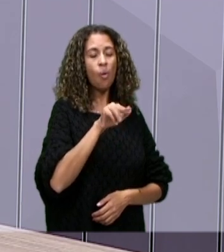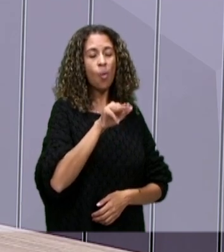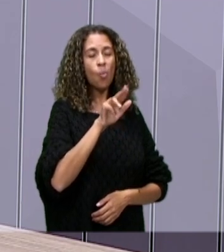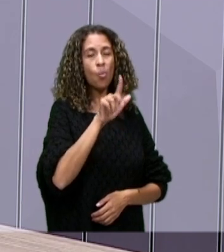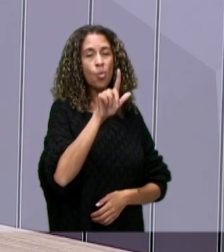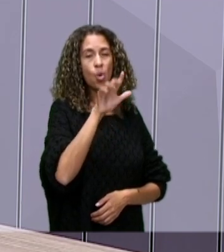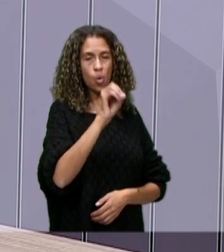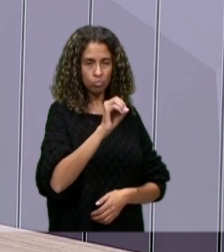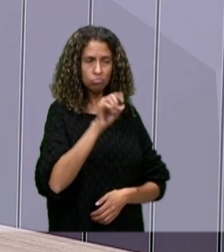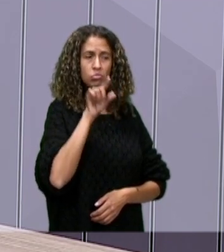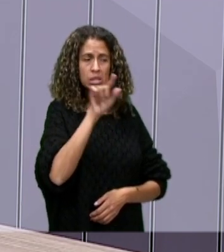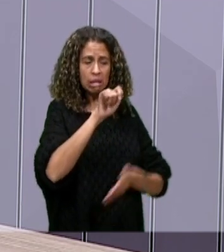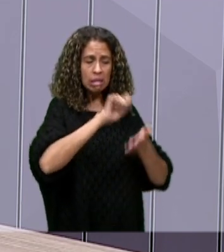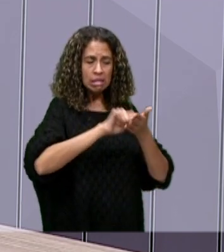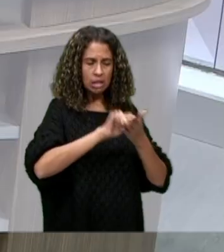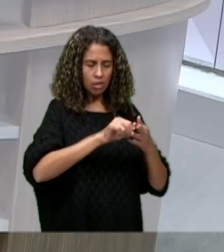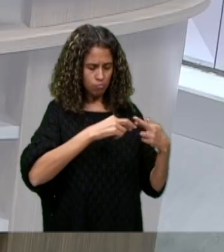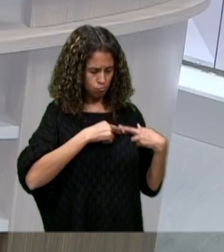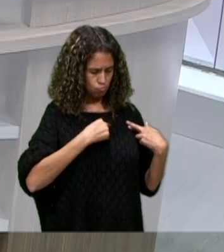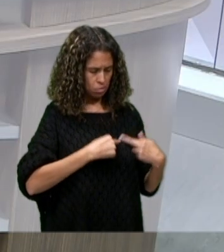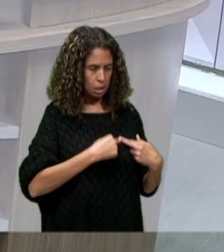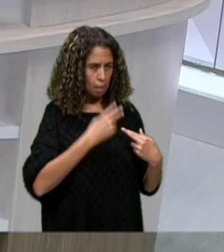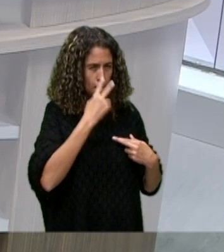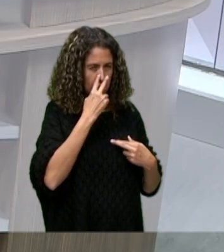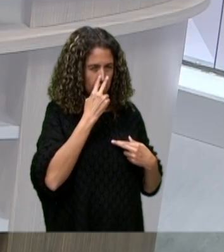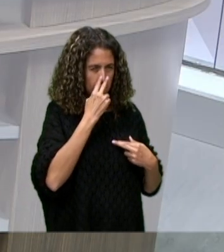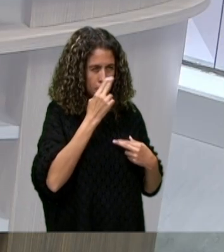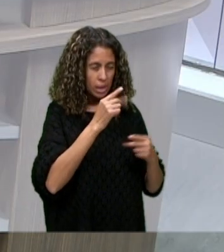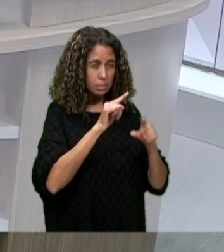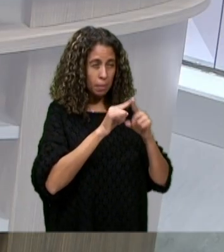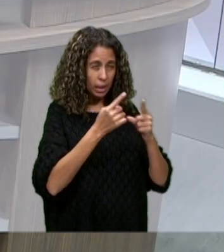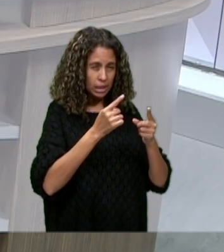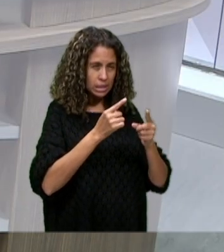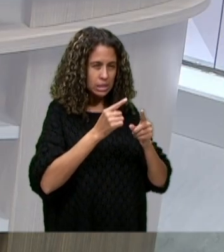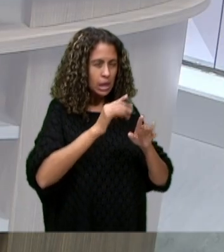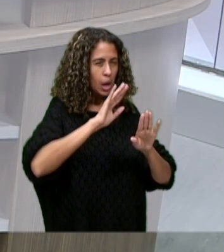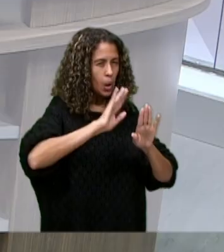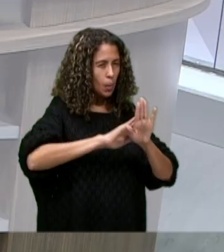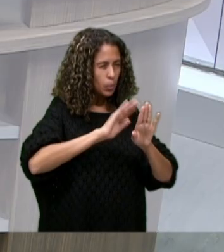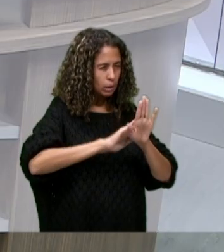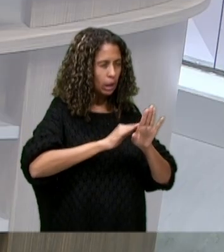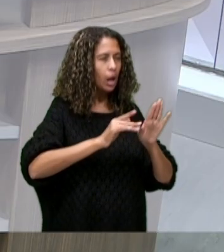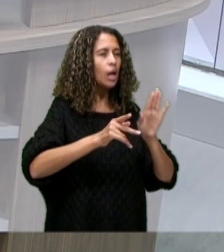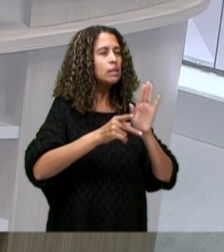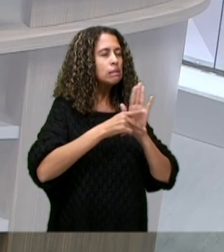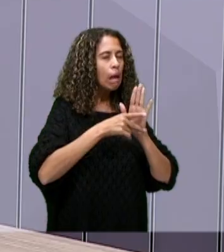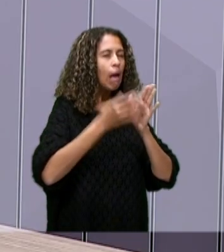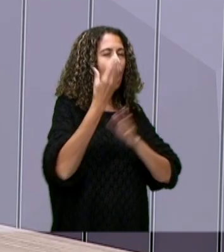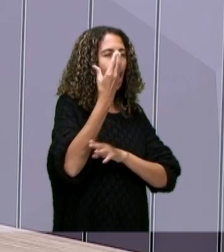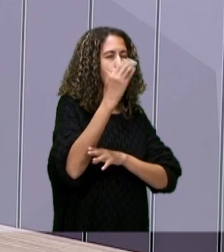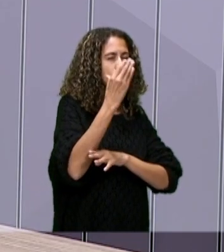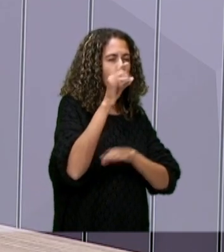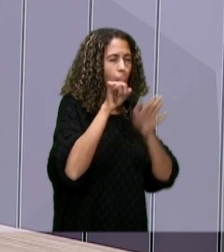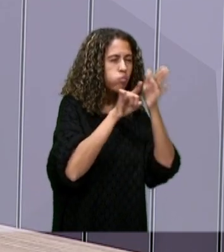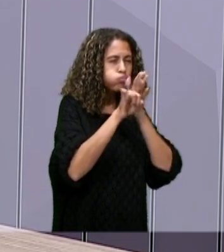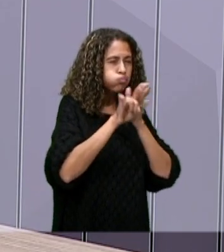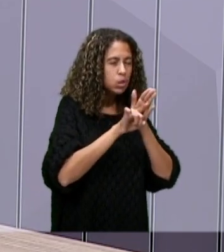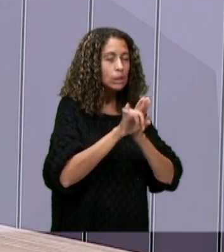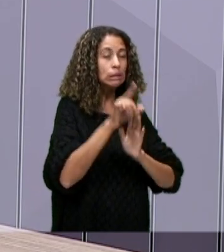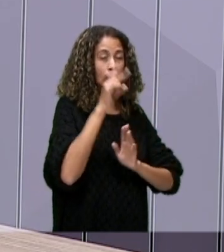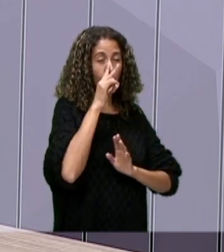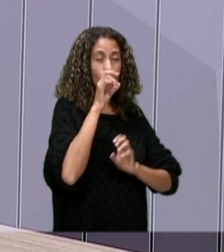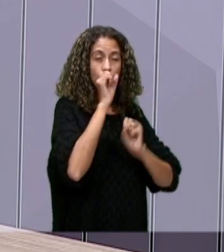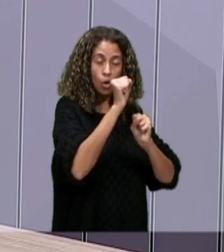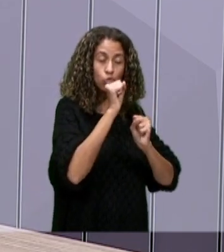de romances, mas a tua veia mesmo é os toques de ficção científica, né? Você tem isso muito